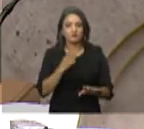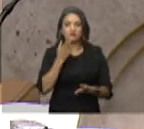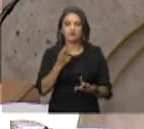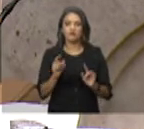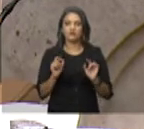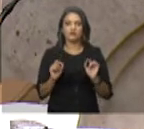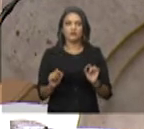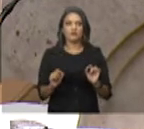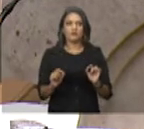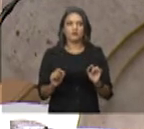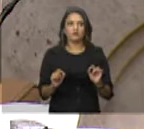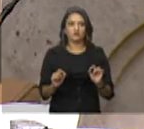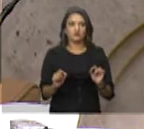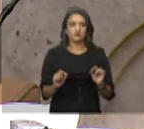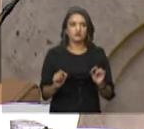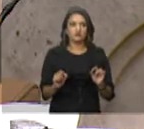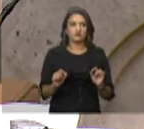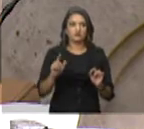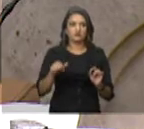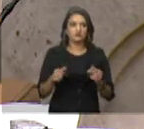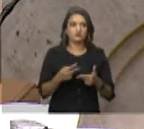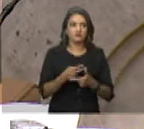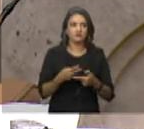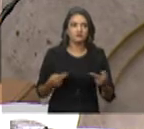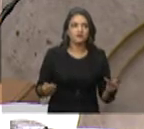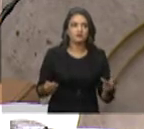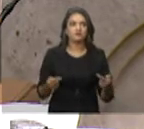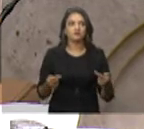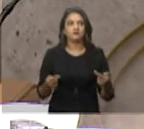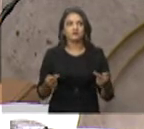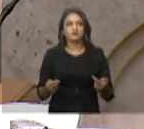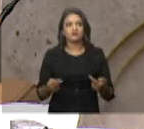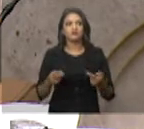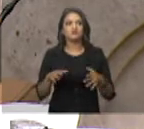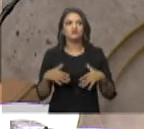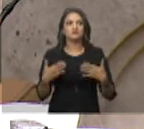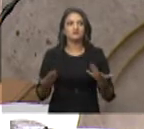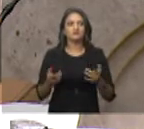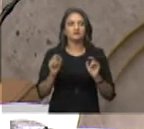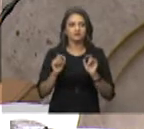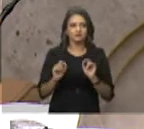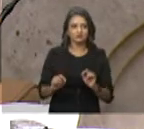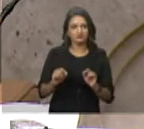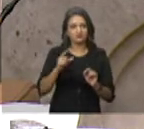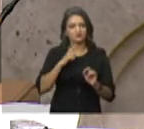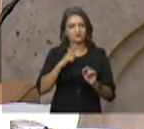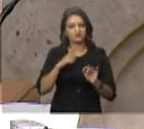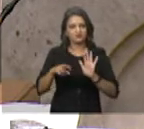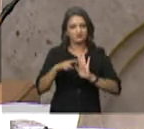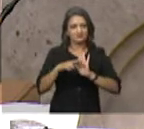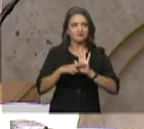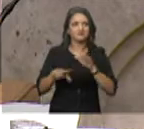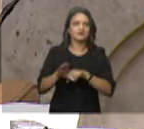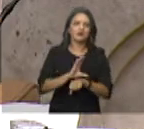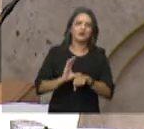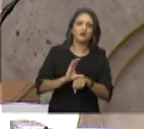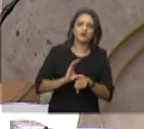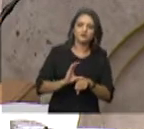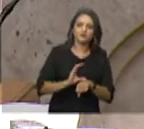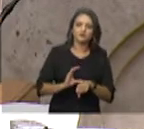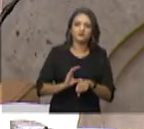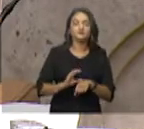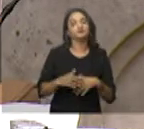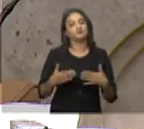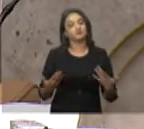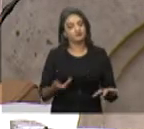discricionariedade estatal subverte a força normativa da Constituição e neste